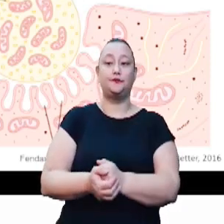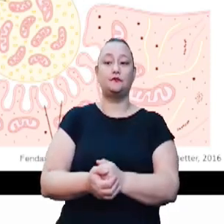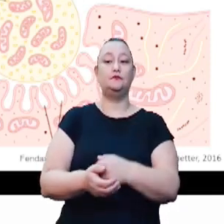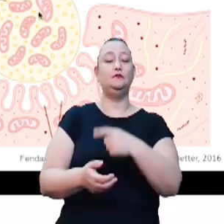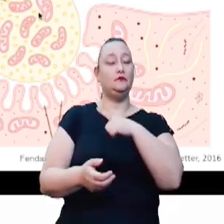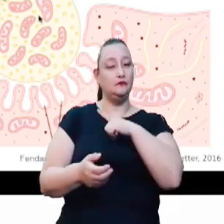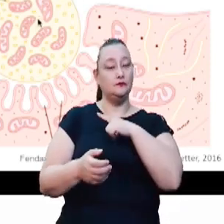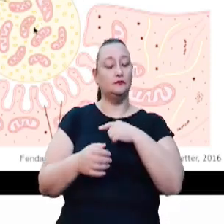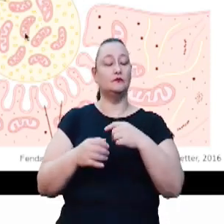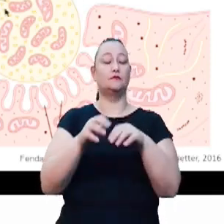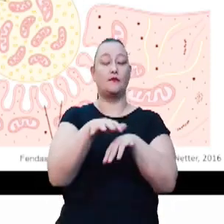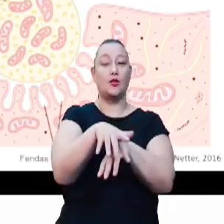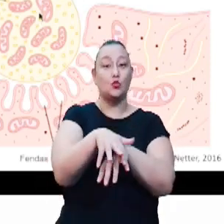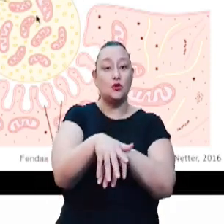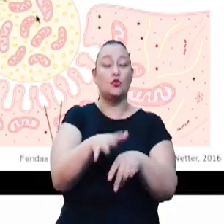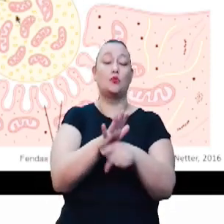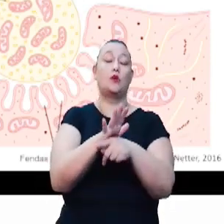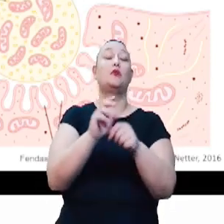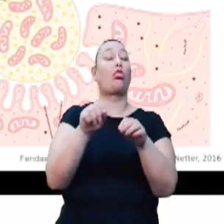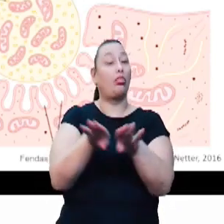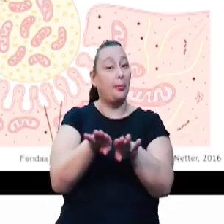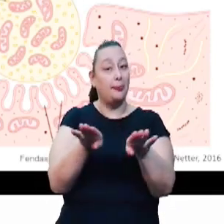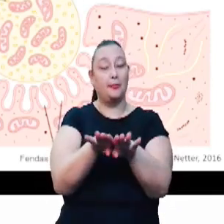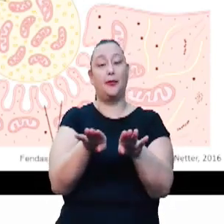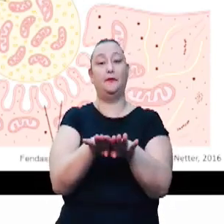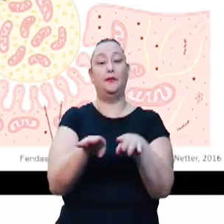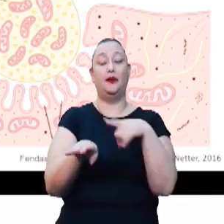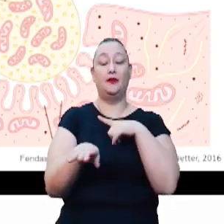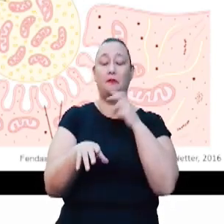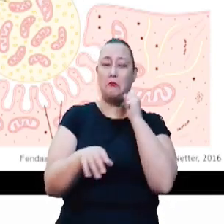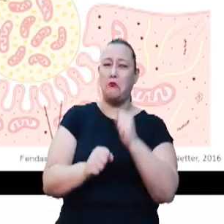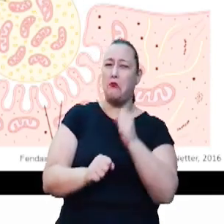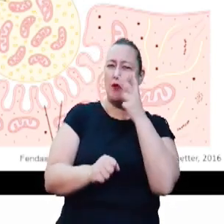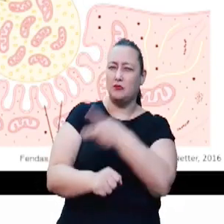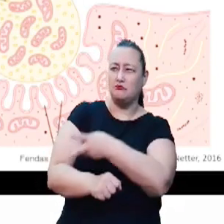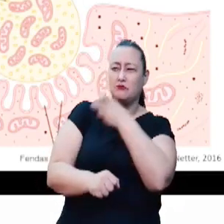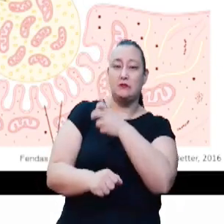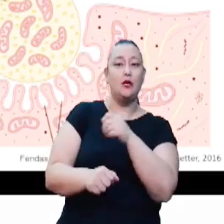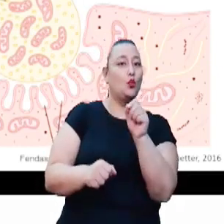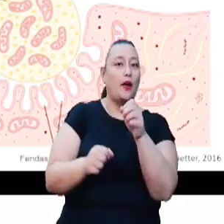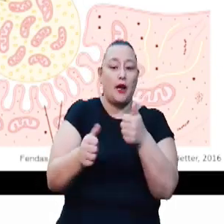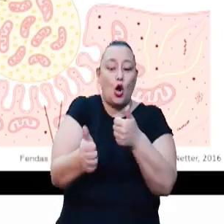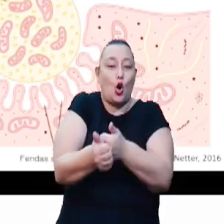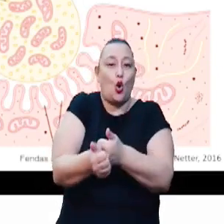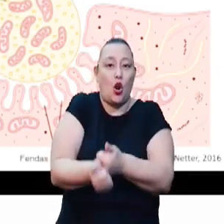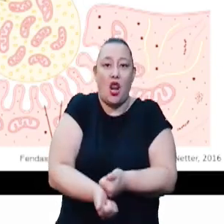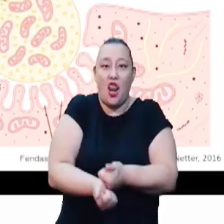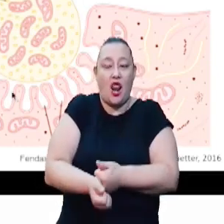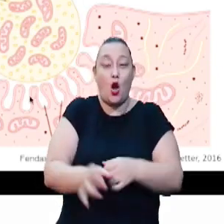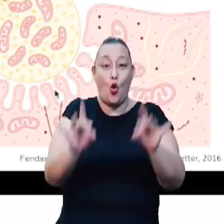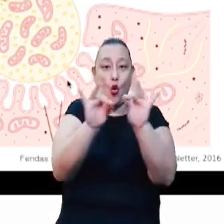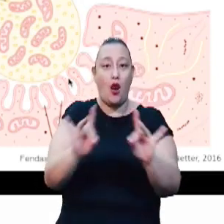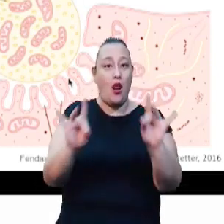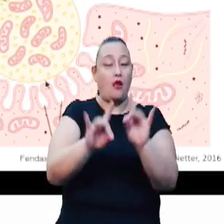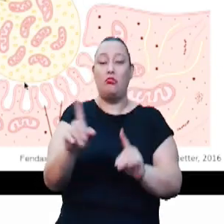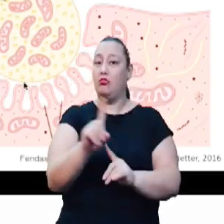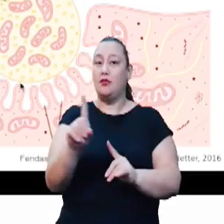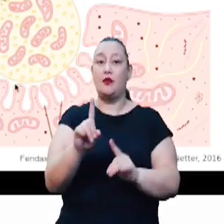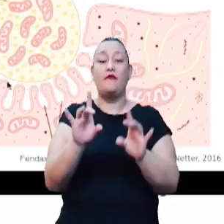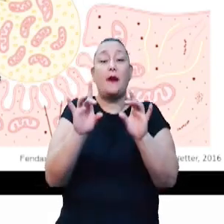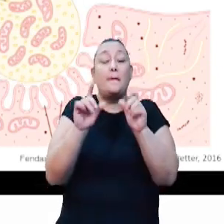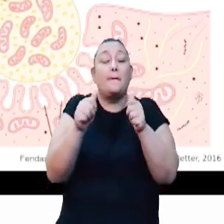terminal axonal e aqui também. Mas vocês podem ver que não fica totalmente grudado, colado no